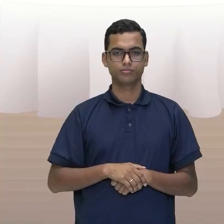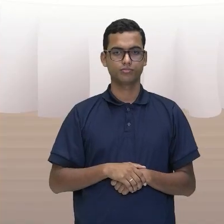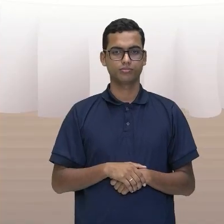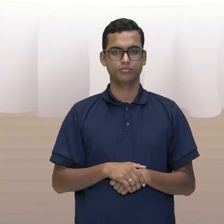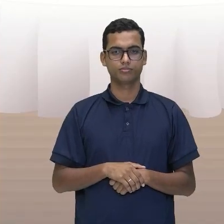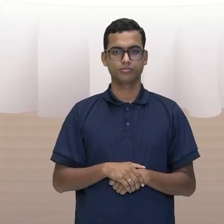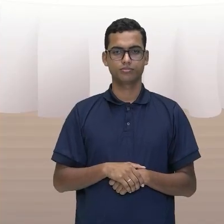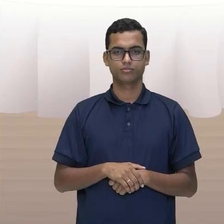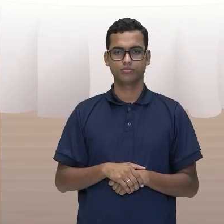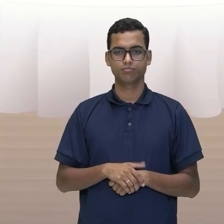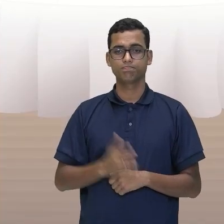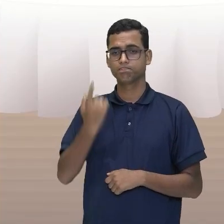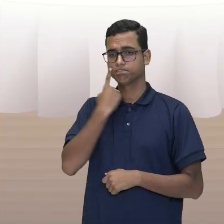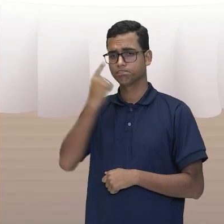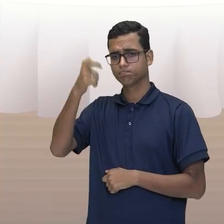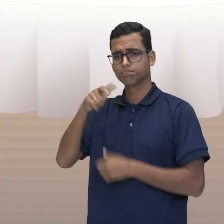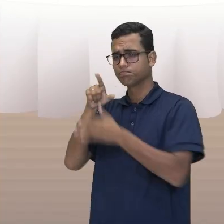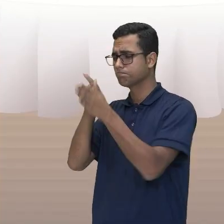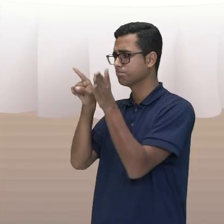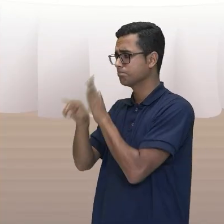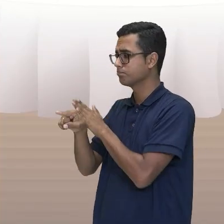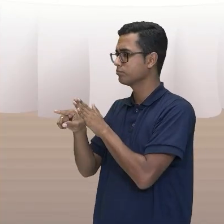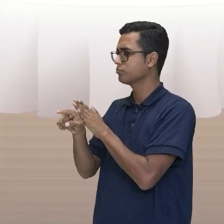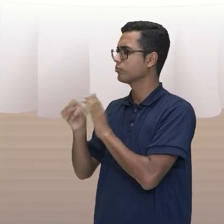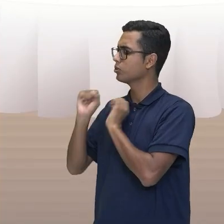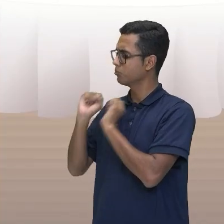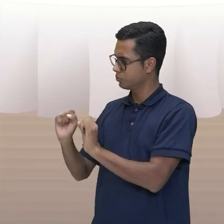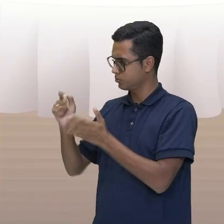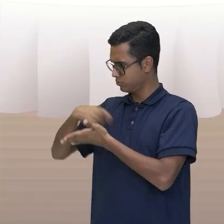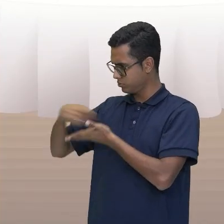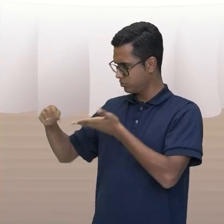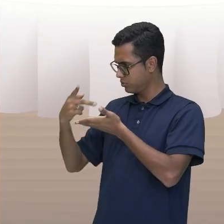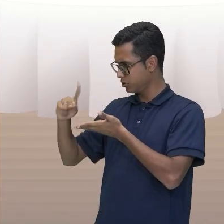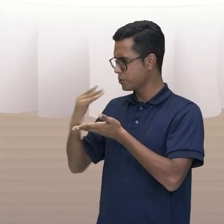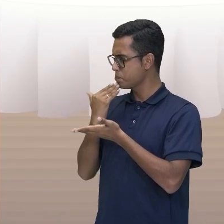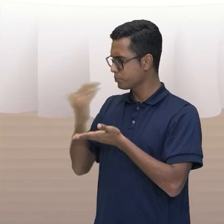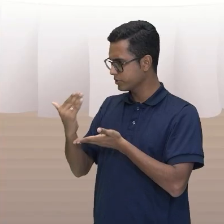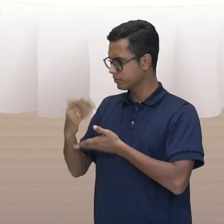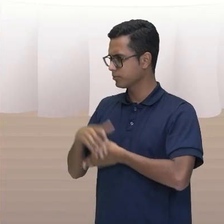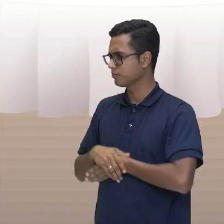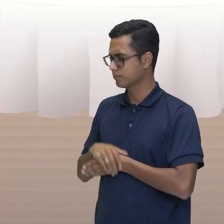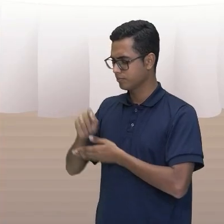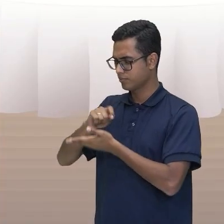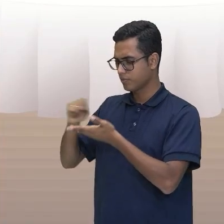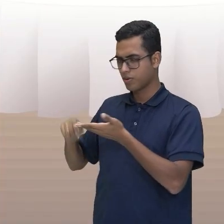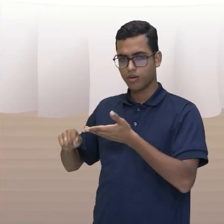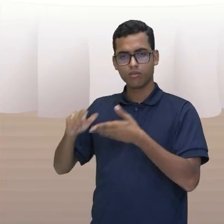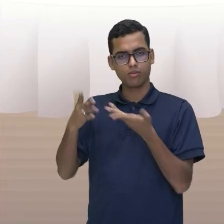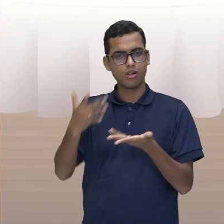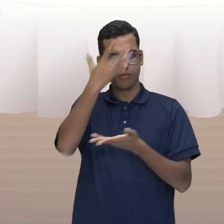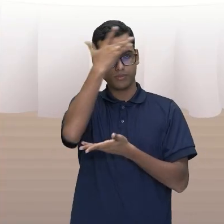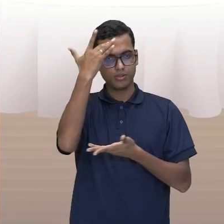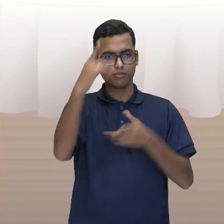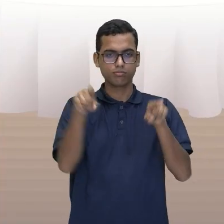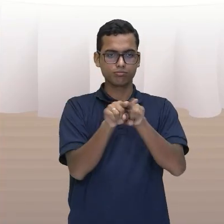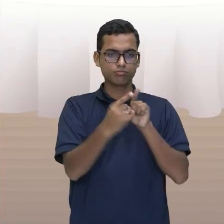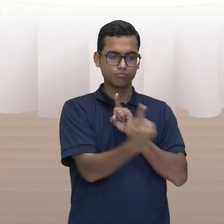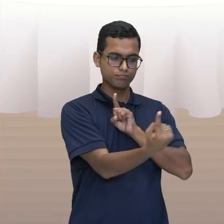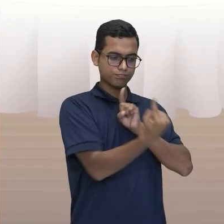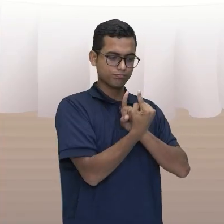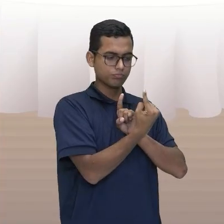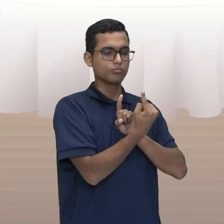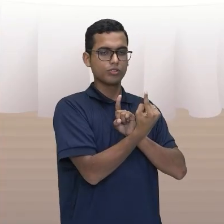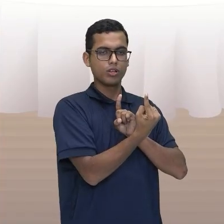Eu perguntei dela, eu posso fazer o seu pedido? Já que ela me falou, né, de uma forma educada, por que não me direcionar